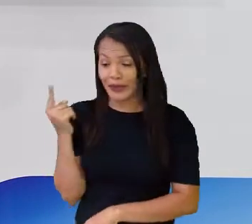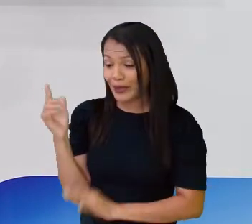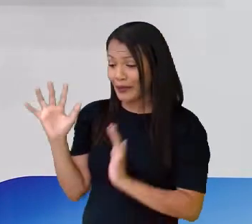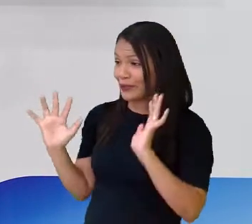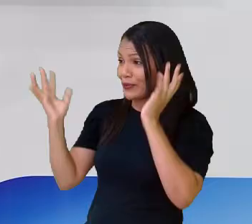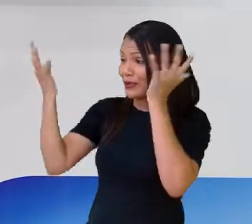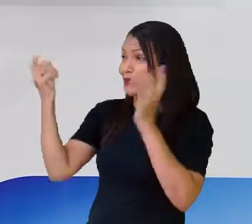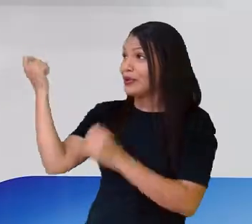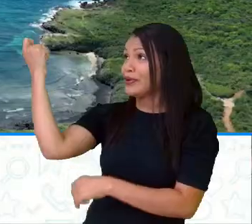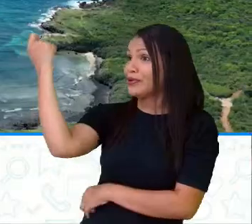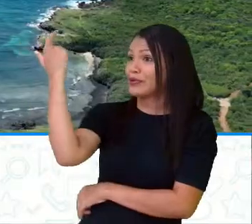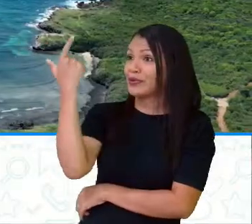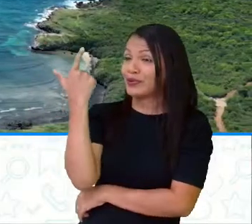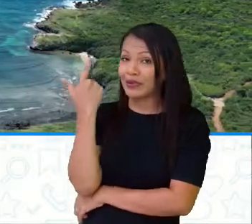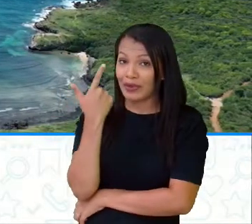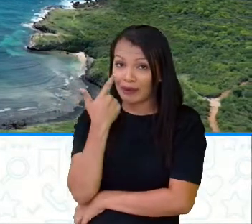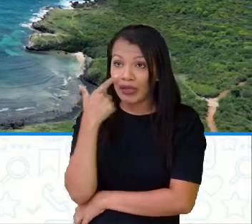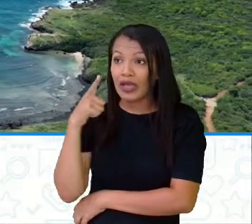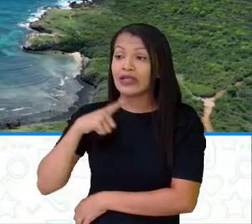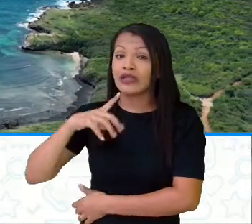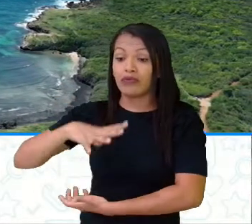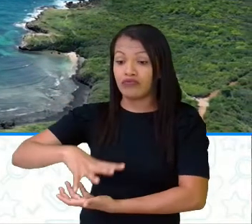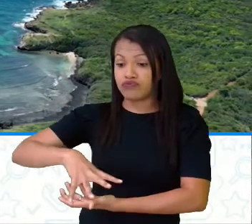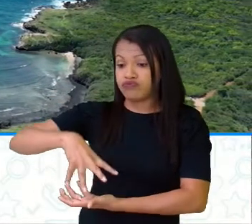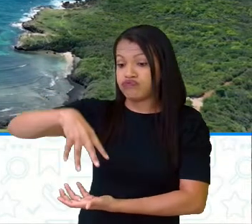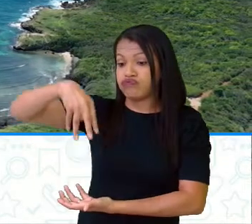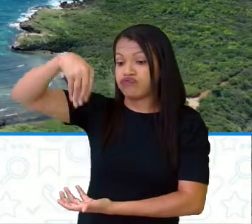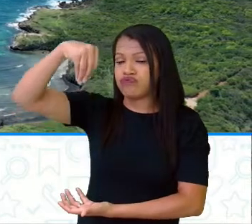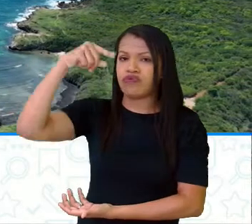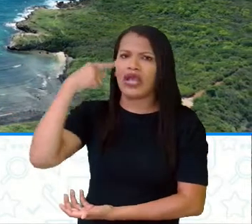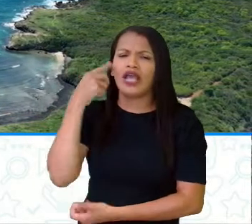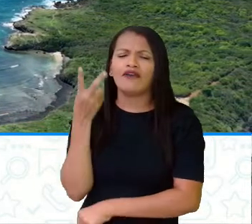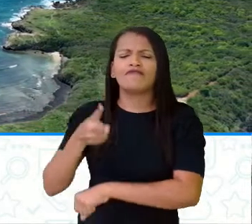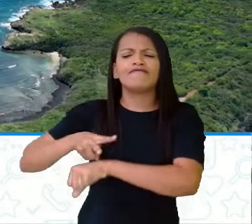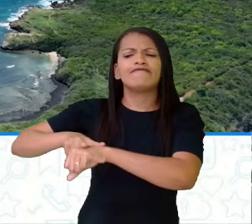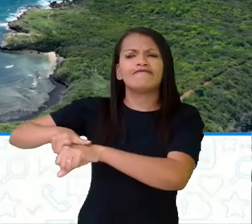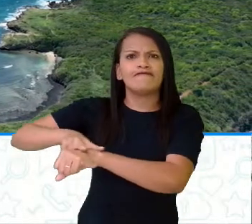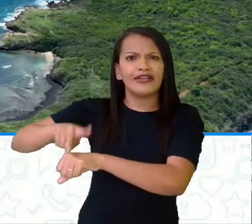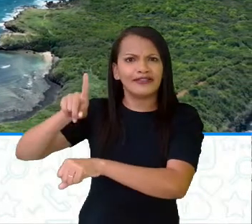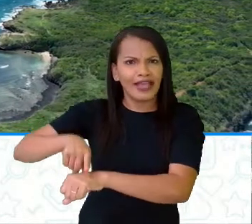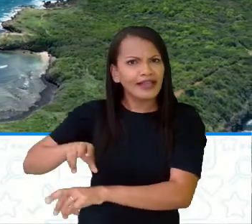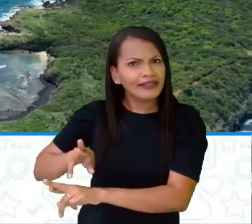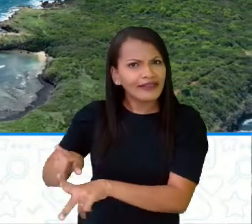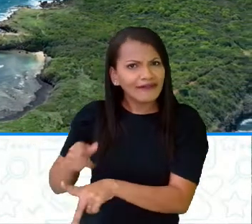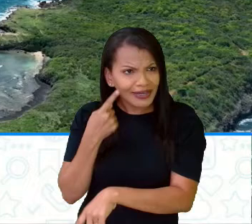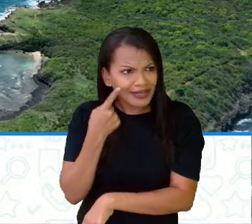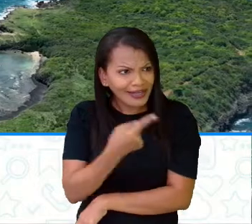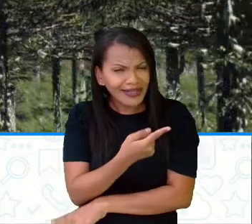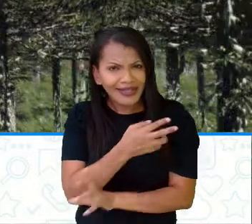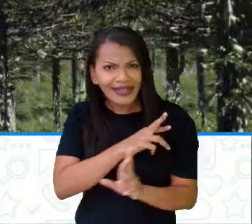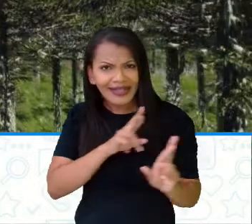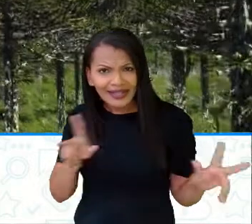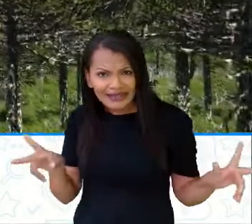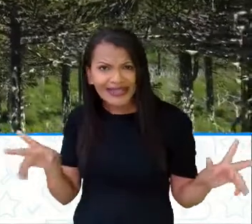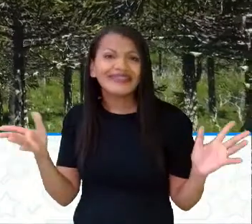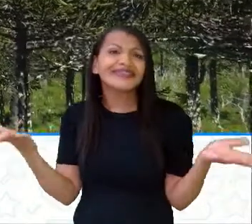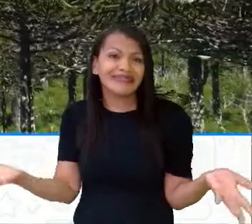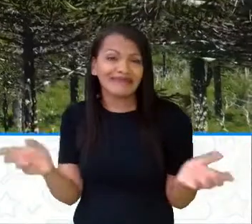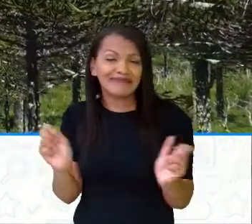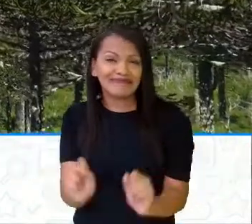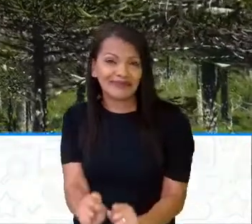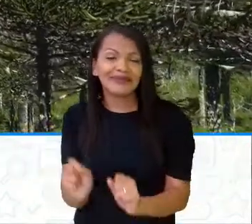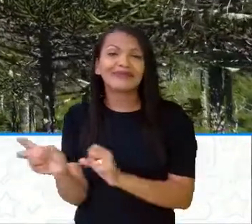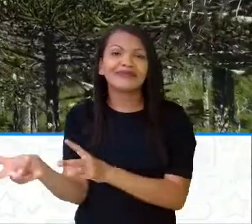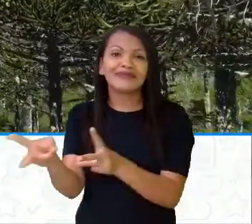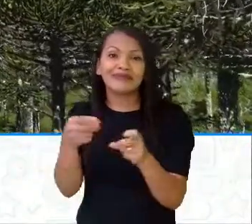montanhas que tem aqui, os montes, os picos que tem aqui, eles são com verde, é bem diferente, a gente pode observar isso também.